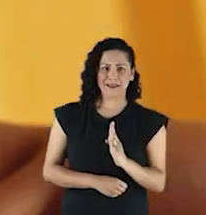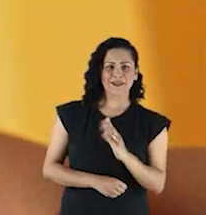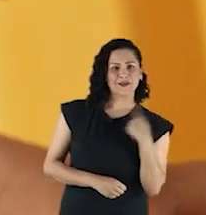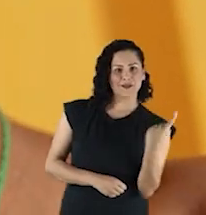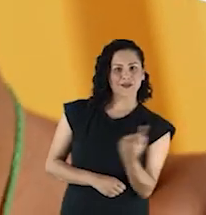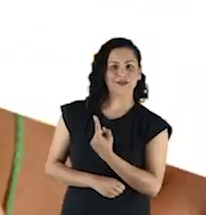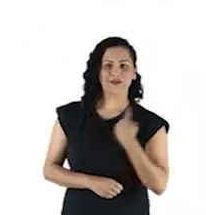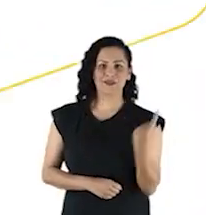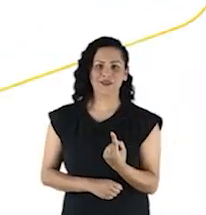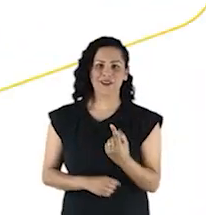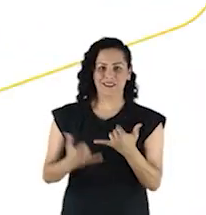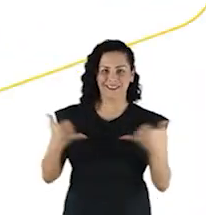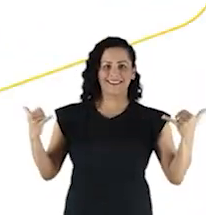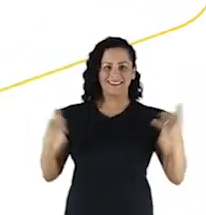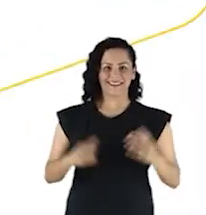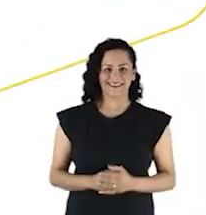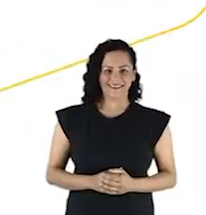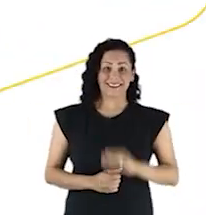nossa energia.